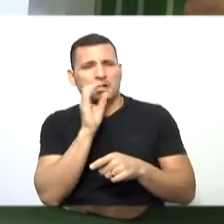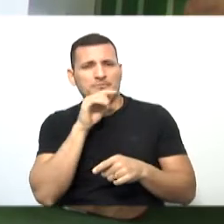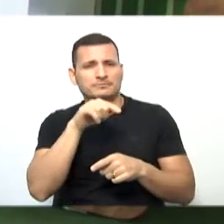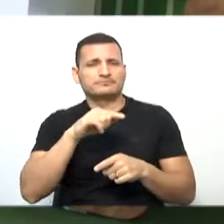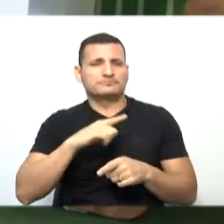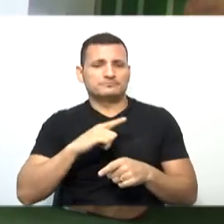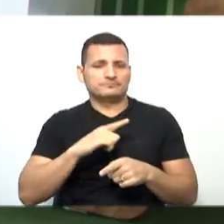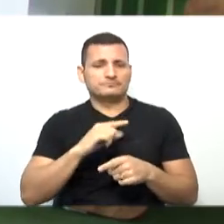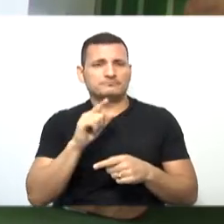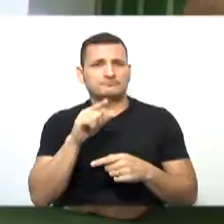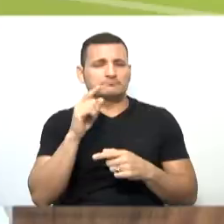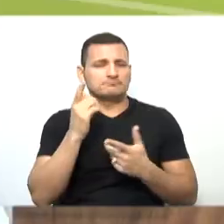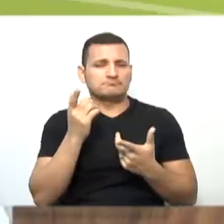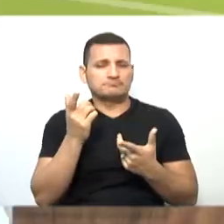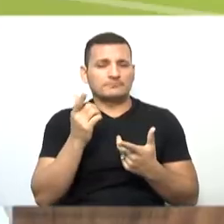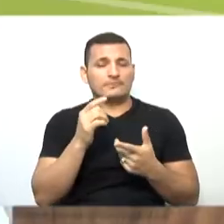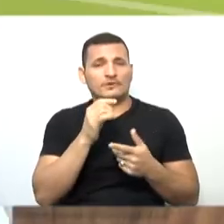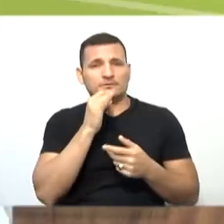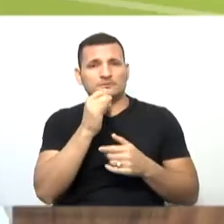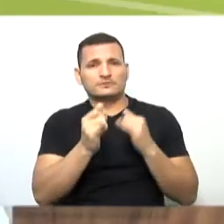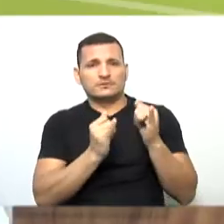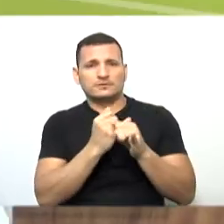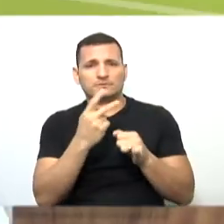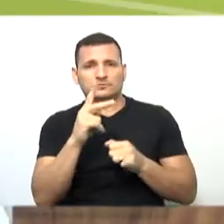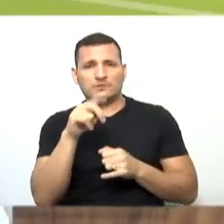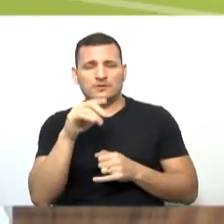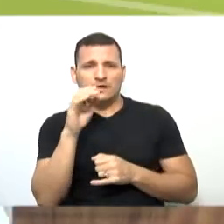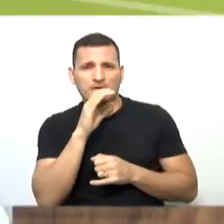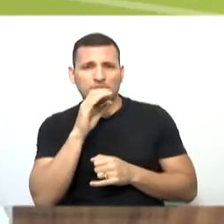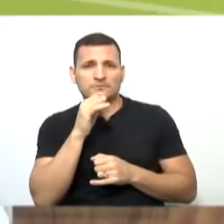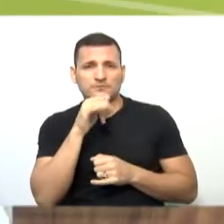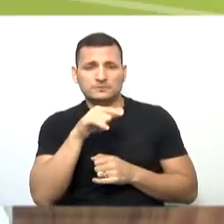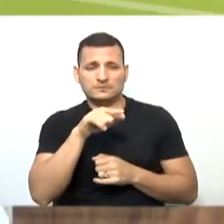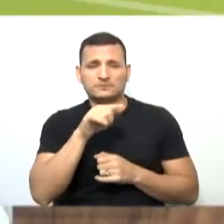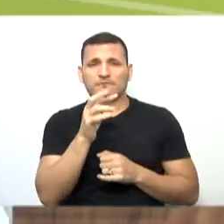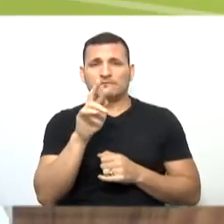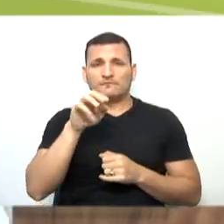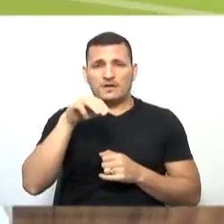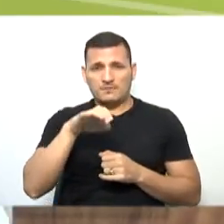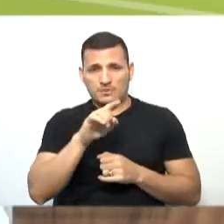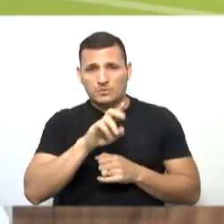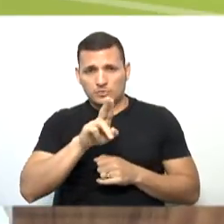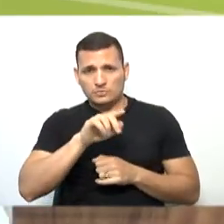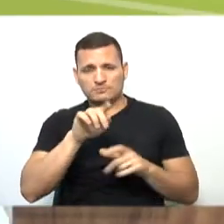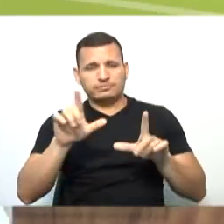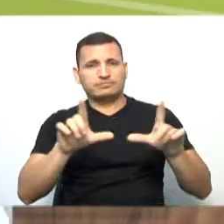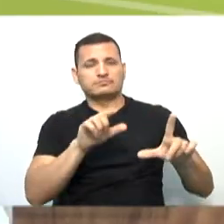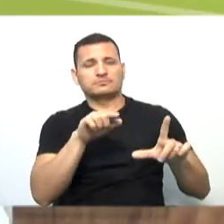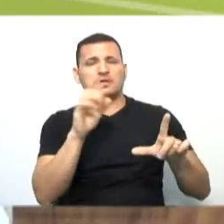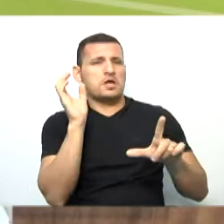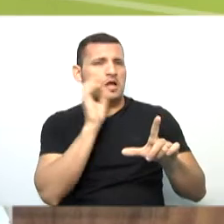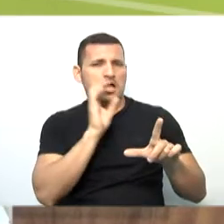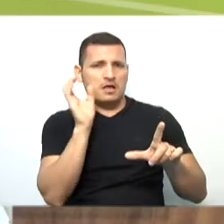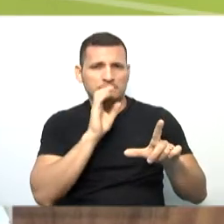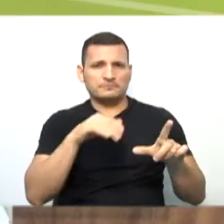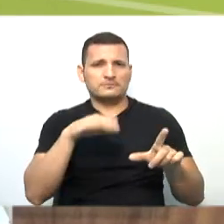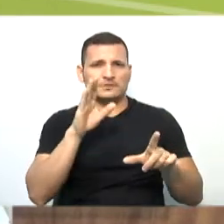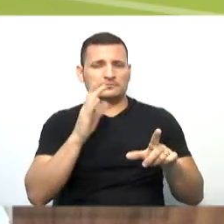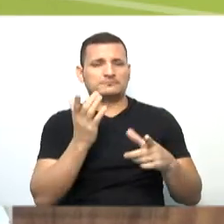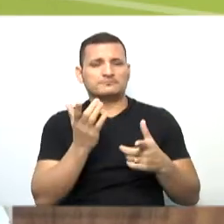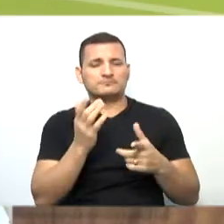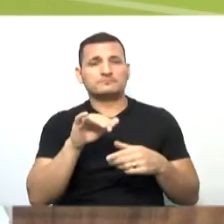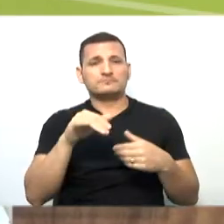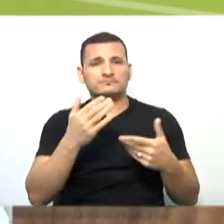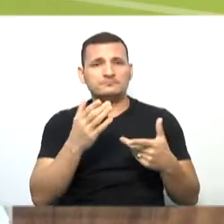não tem noção. Se a internet já sua já é rápido com esse framework, fica uma velocidade incrível de carregamento de tudo. Então